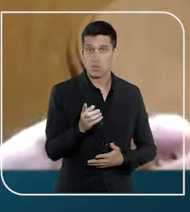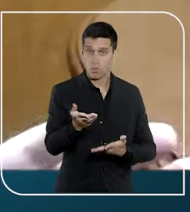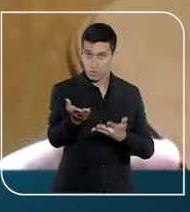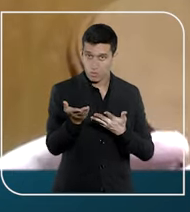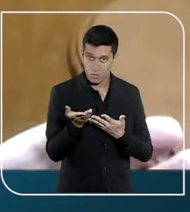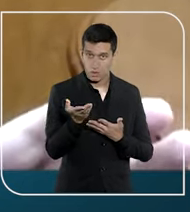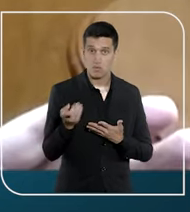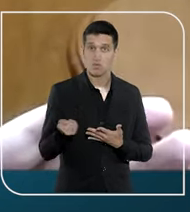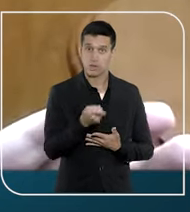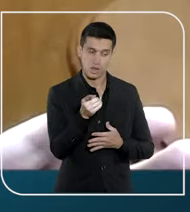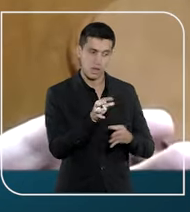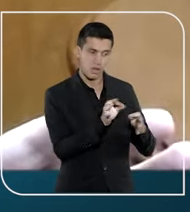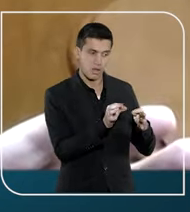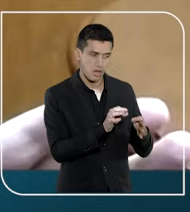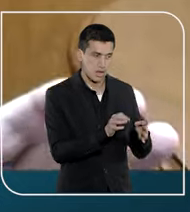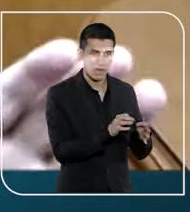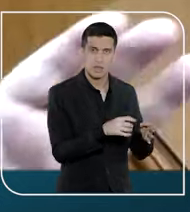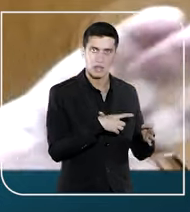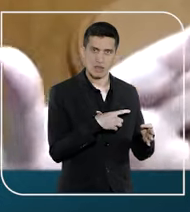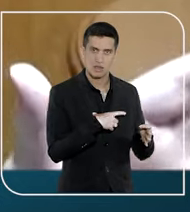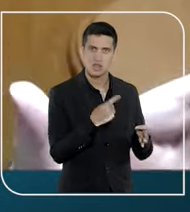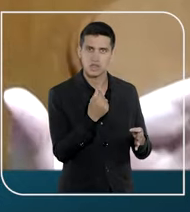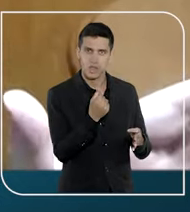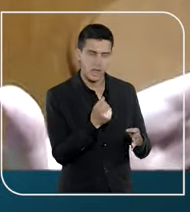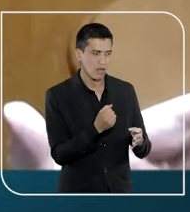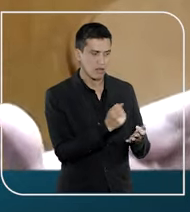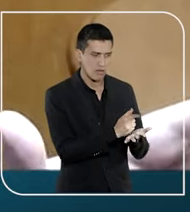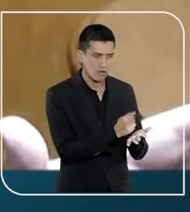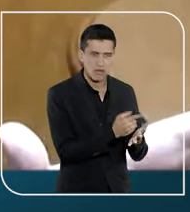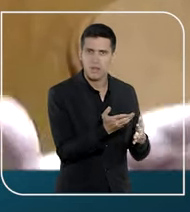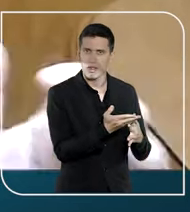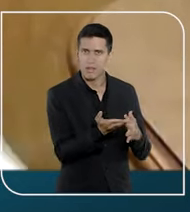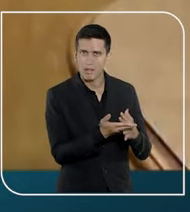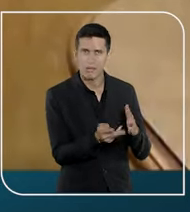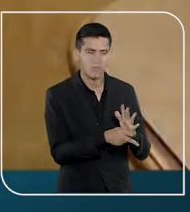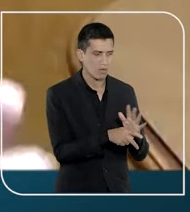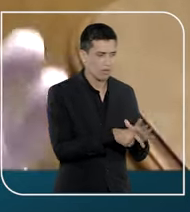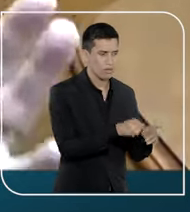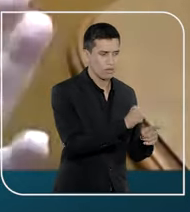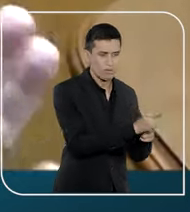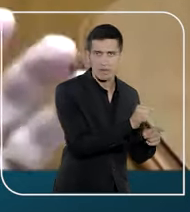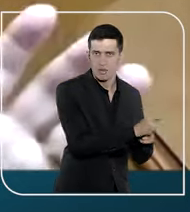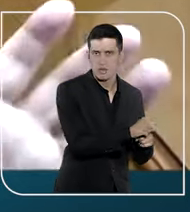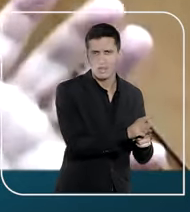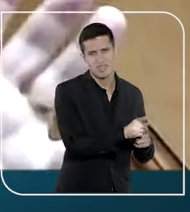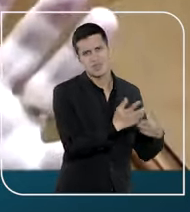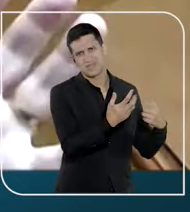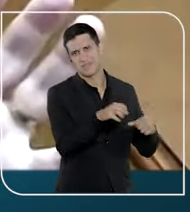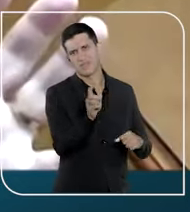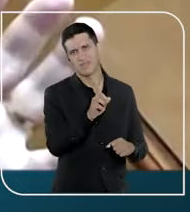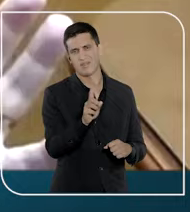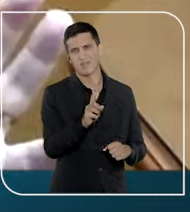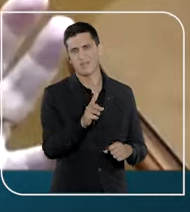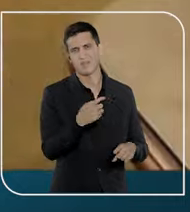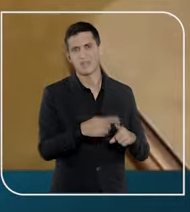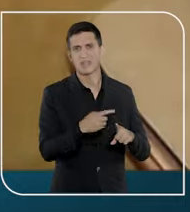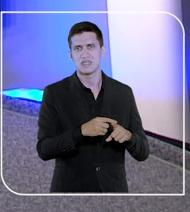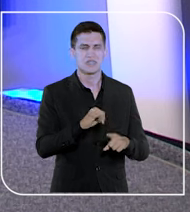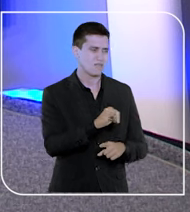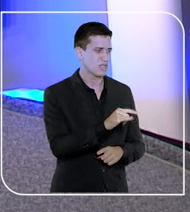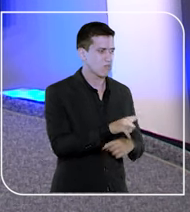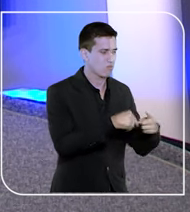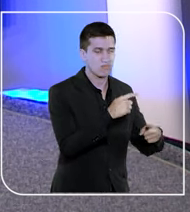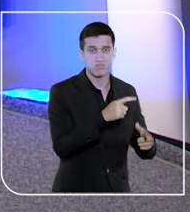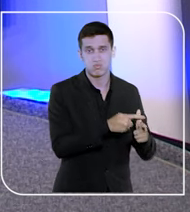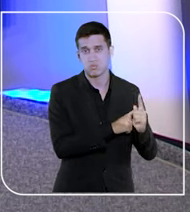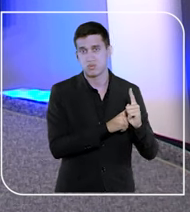diga não logo. Né? Porque depois você vai perder o amigo mesmo. Então, você já perde o amigo falando não. Você sabe